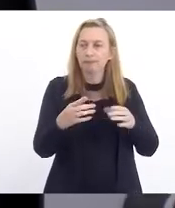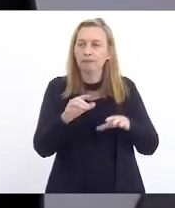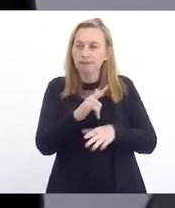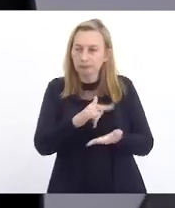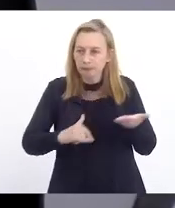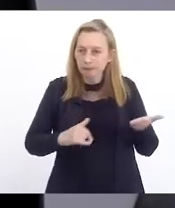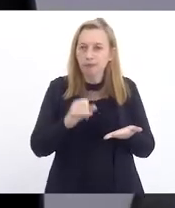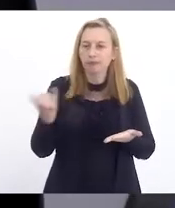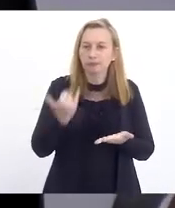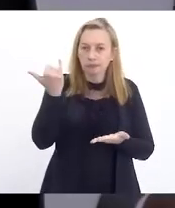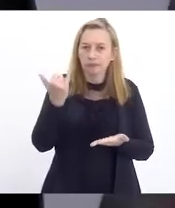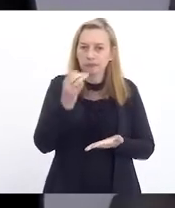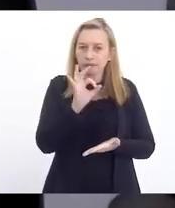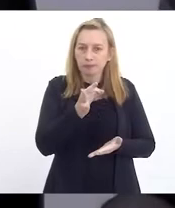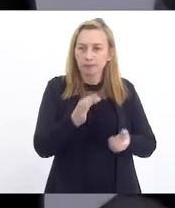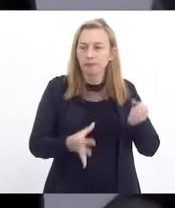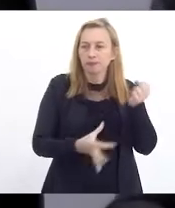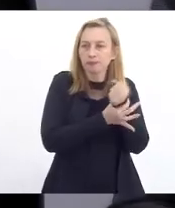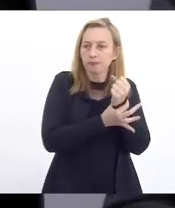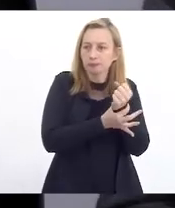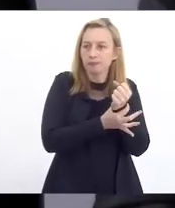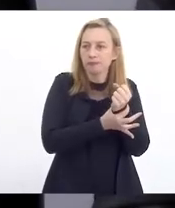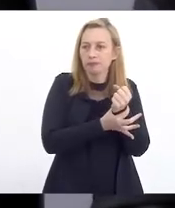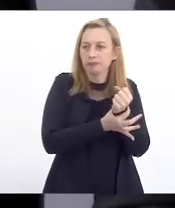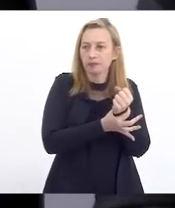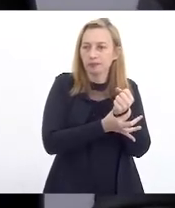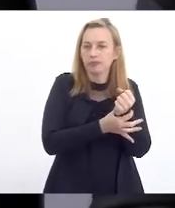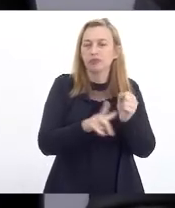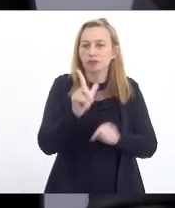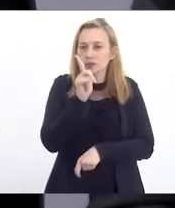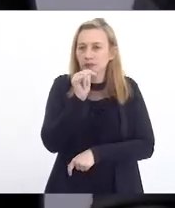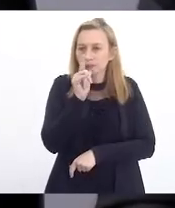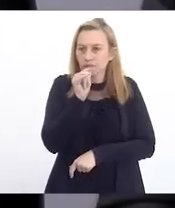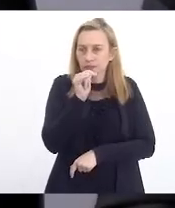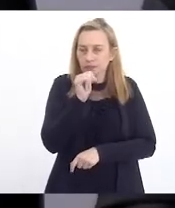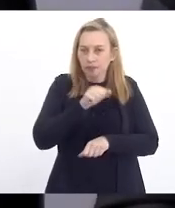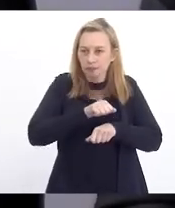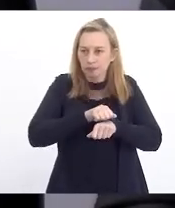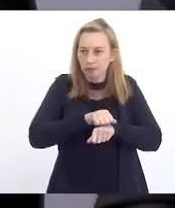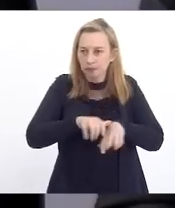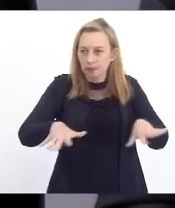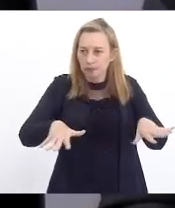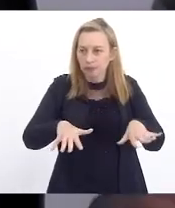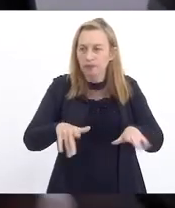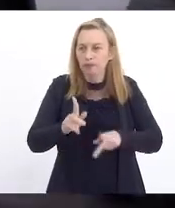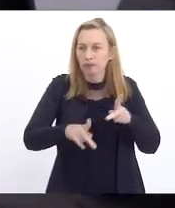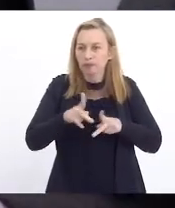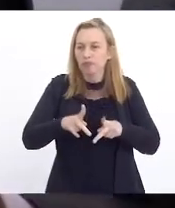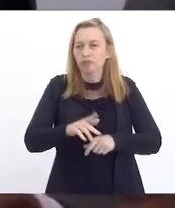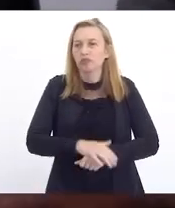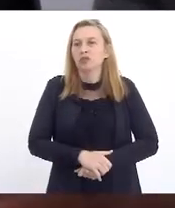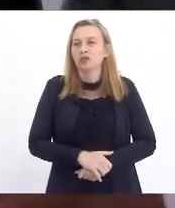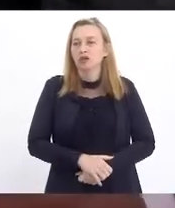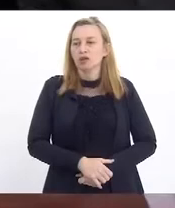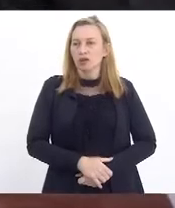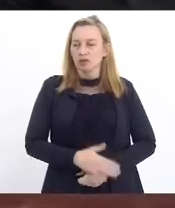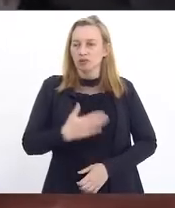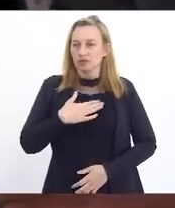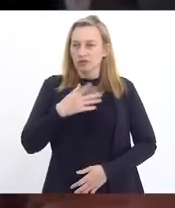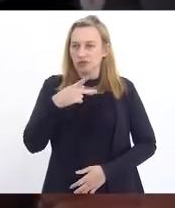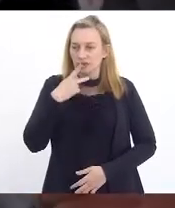é tão importante para garantir a segurança da água que vai ser distribuída para a população. Então, essas seriam as